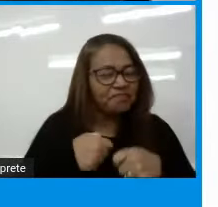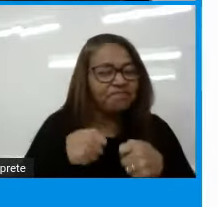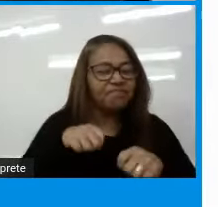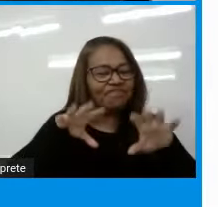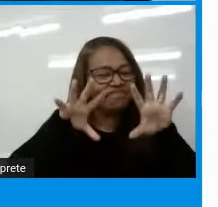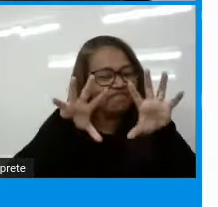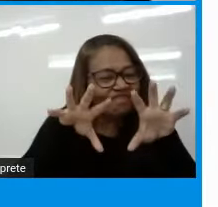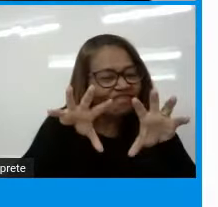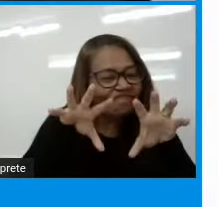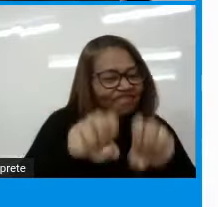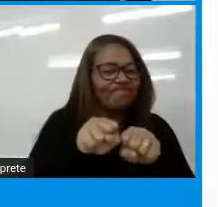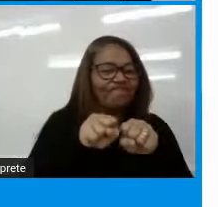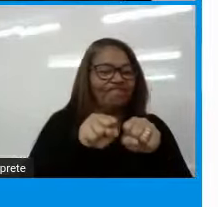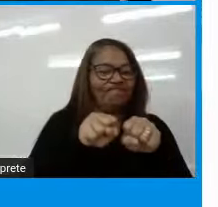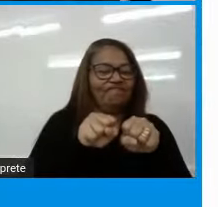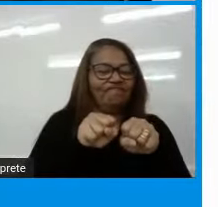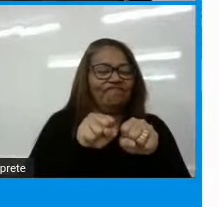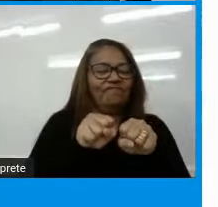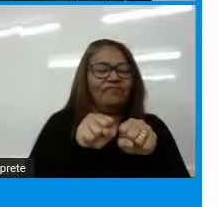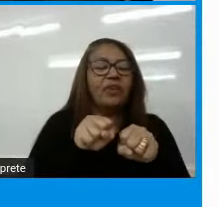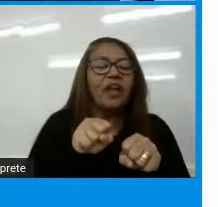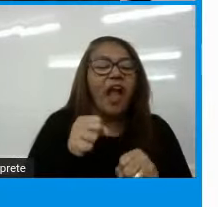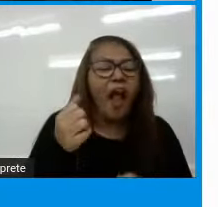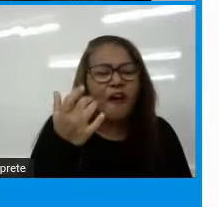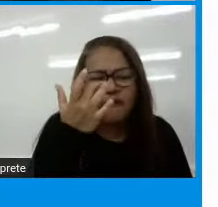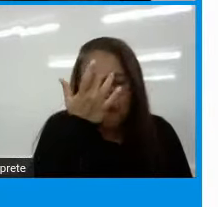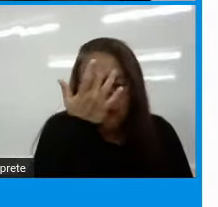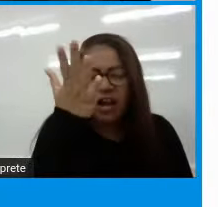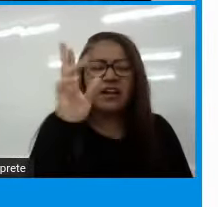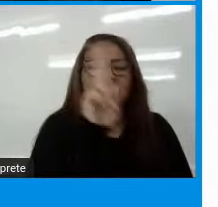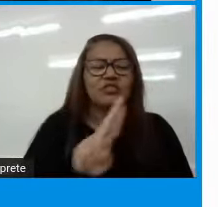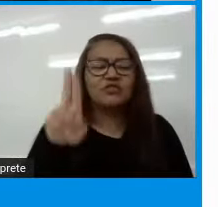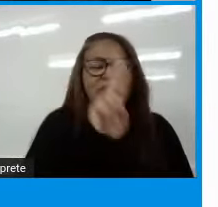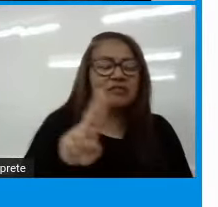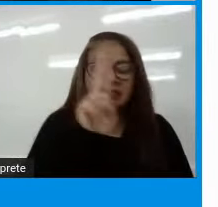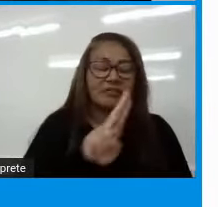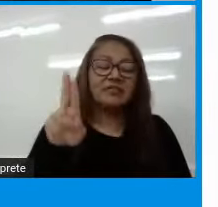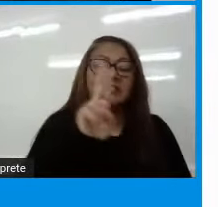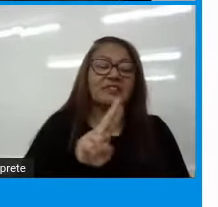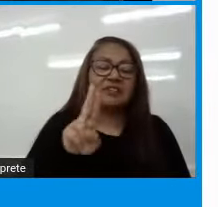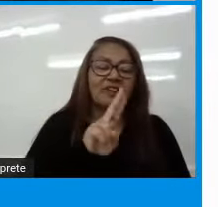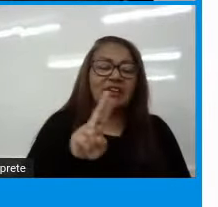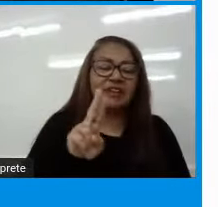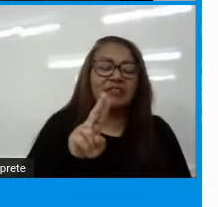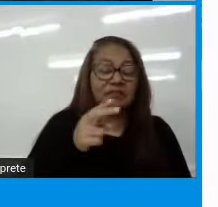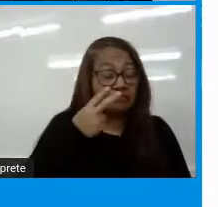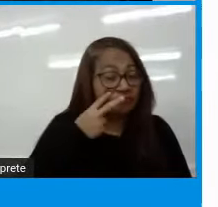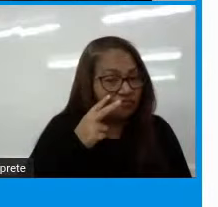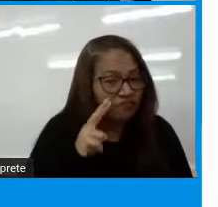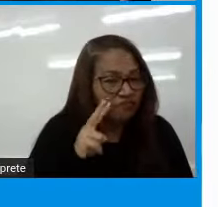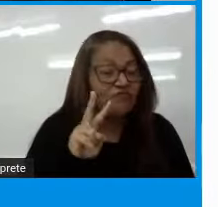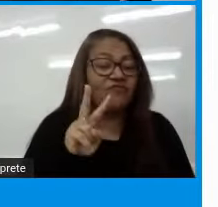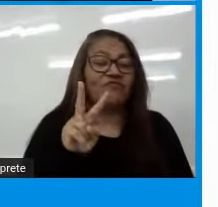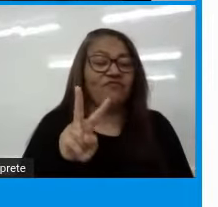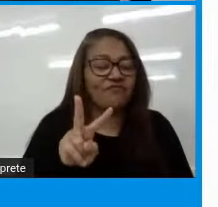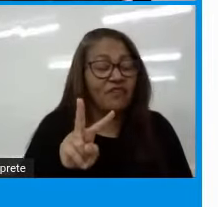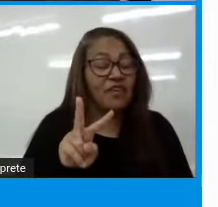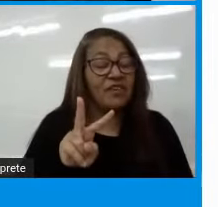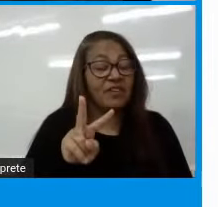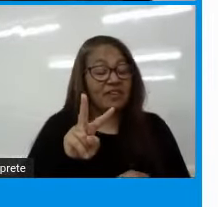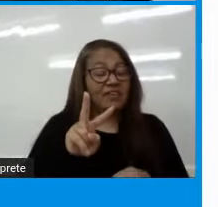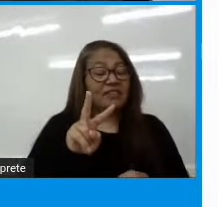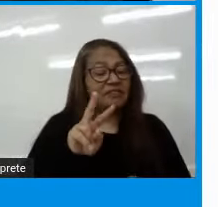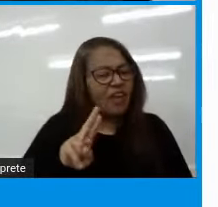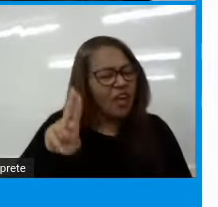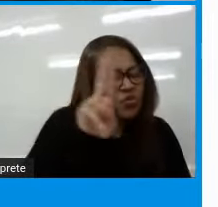extremamente fácil de usar à medida que você vai ganhando um pouco de maturidade, né? Você perde um pouco do receio e do medo